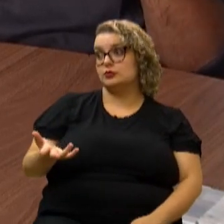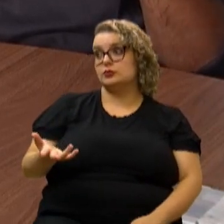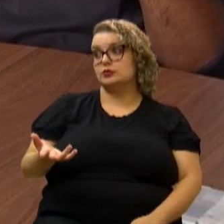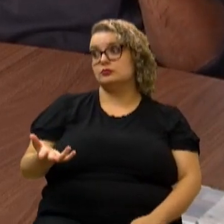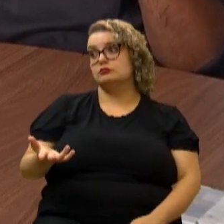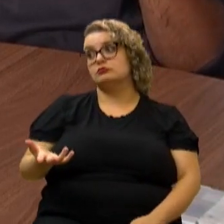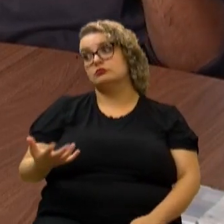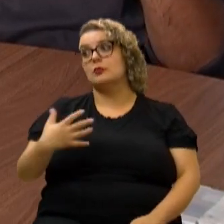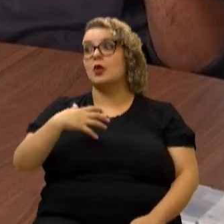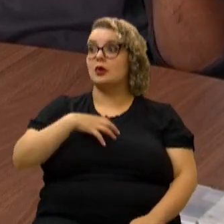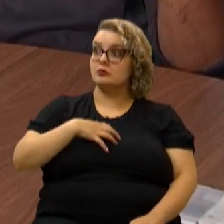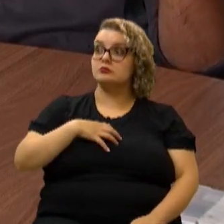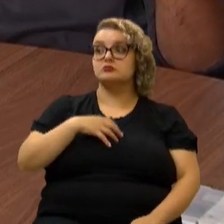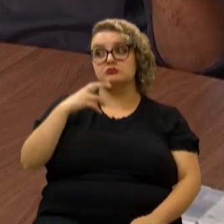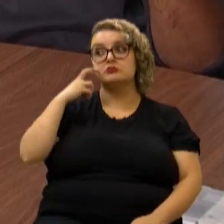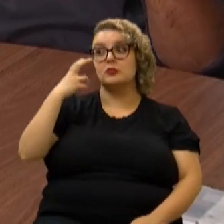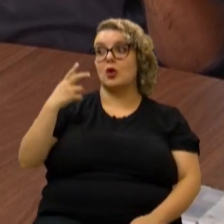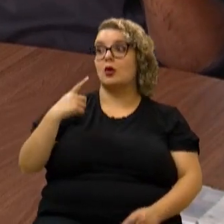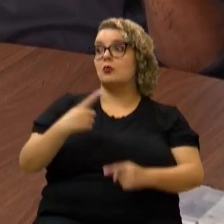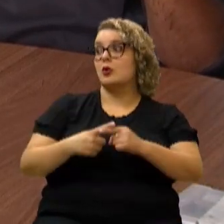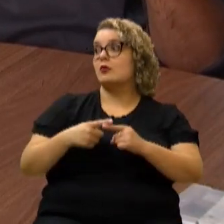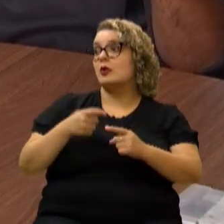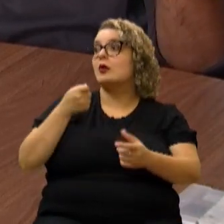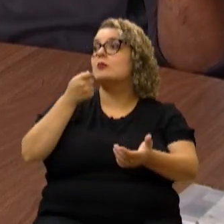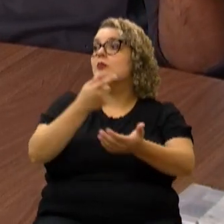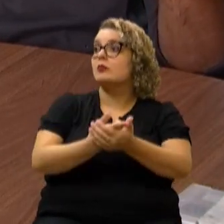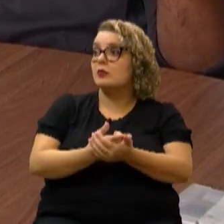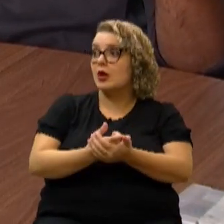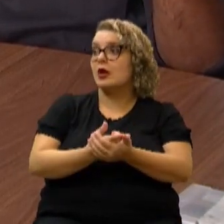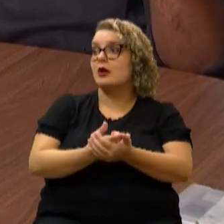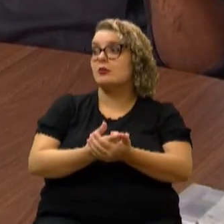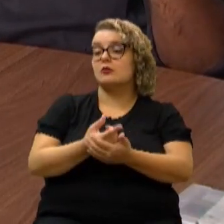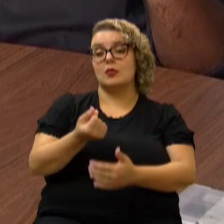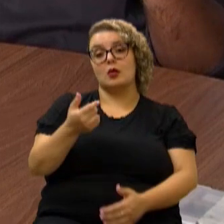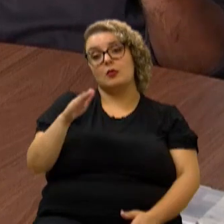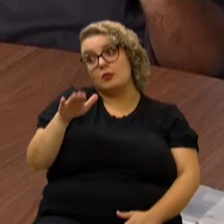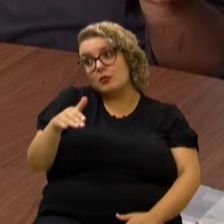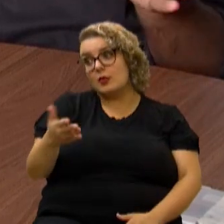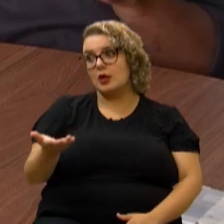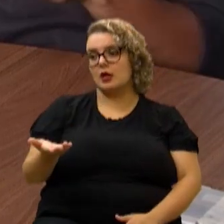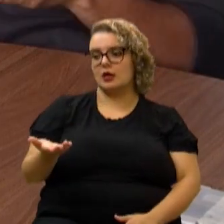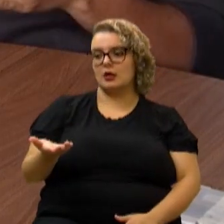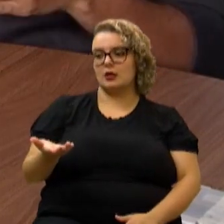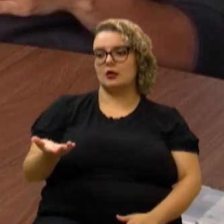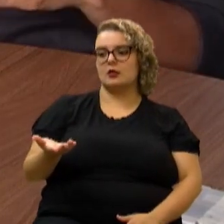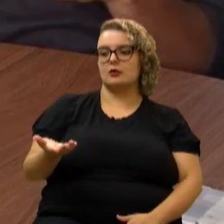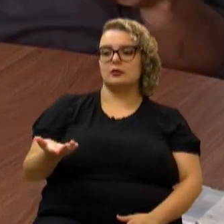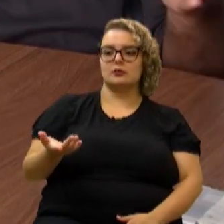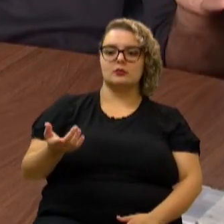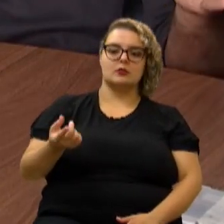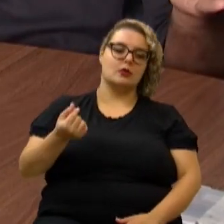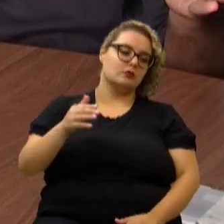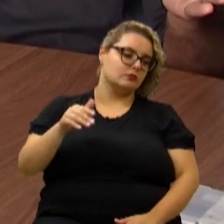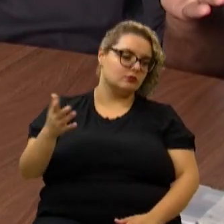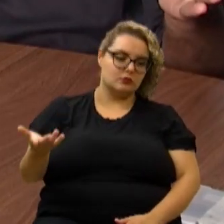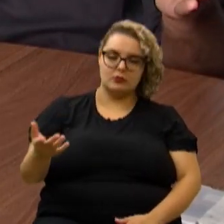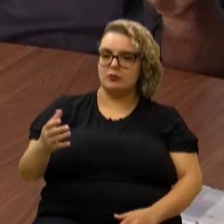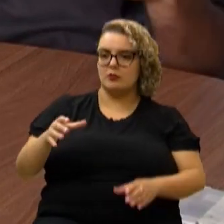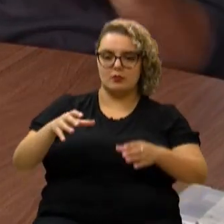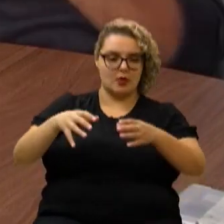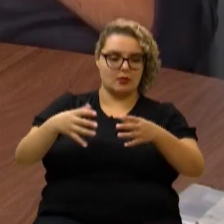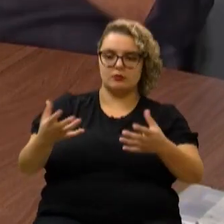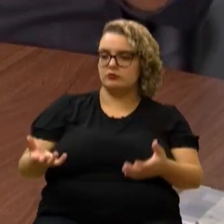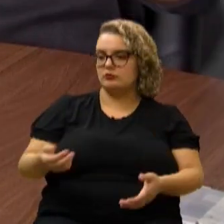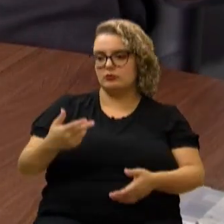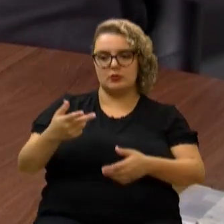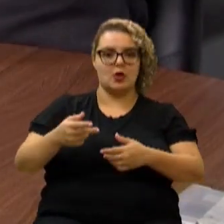gente usa, né? E de certa forma até inteligente, porque você vai pagar um preço a menos, né? Você vai pagar mais barato por aquele